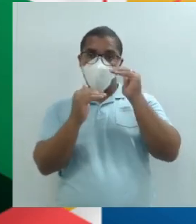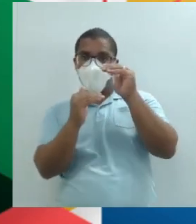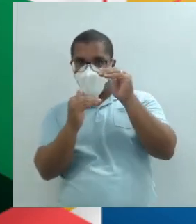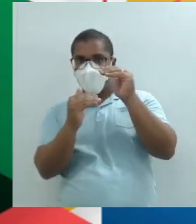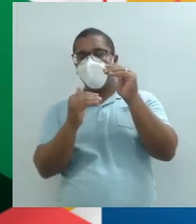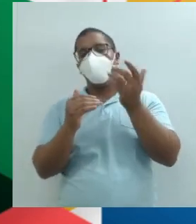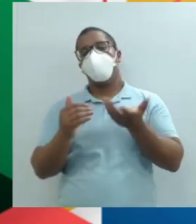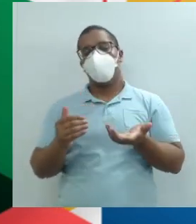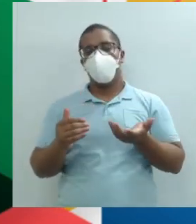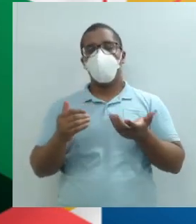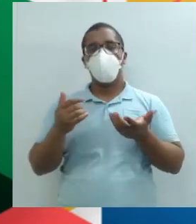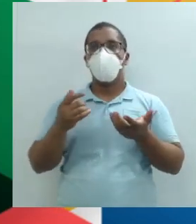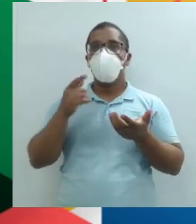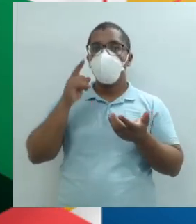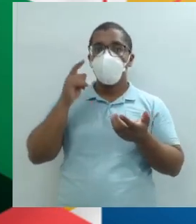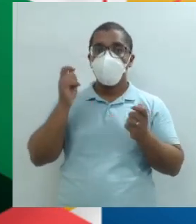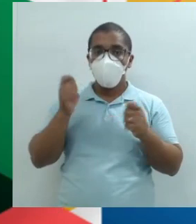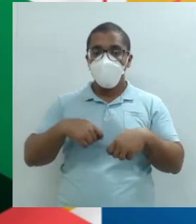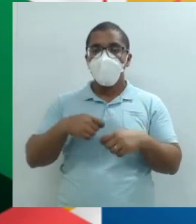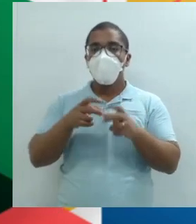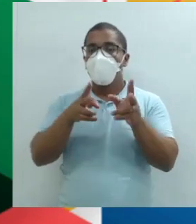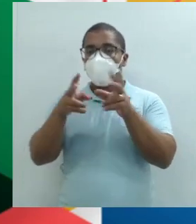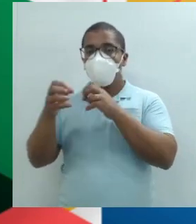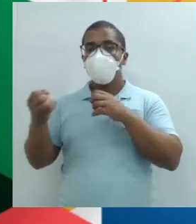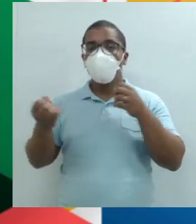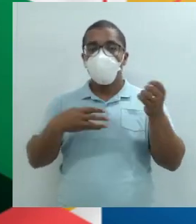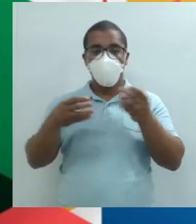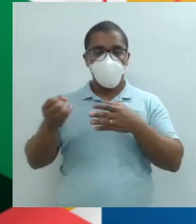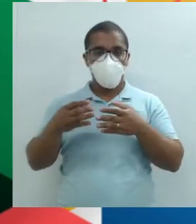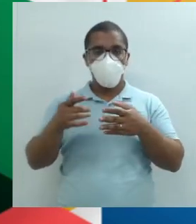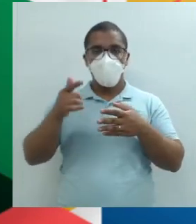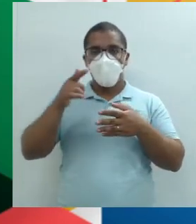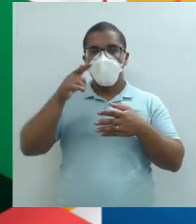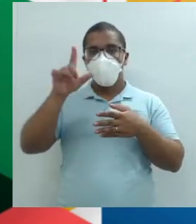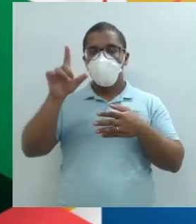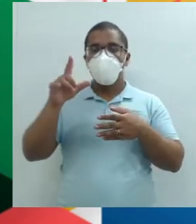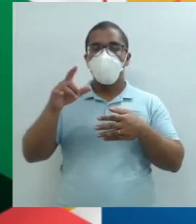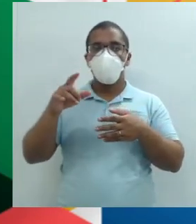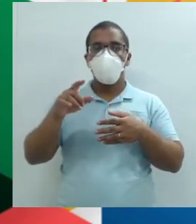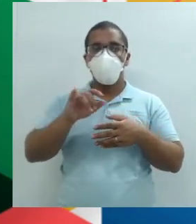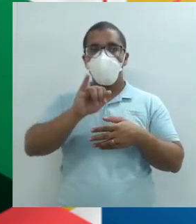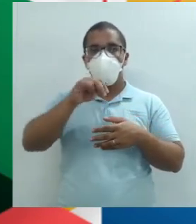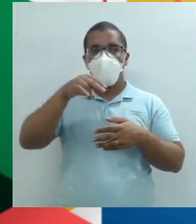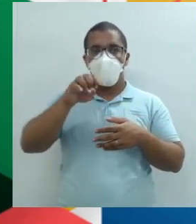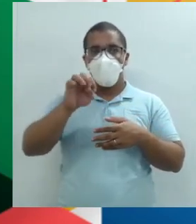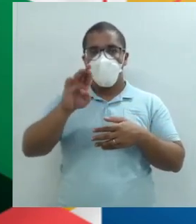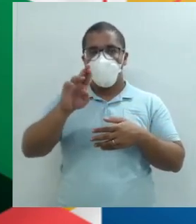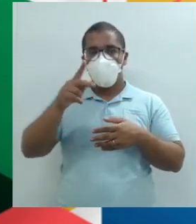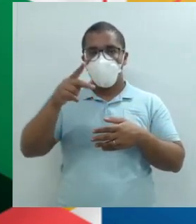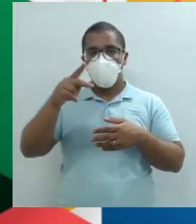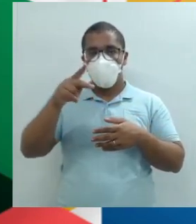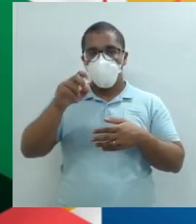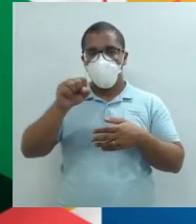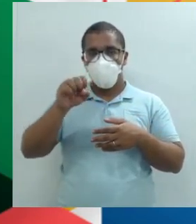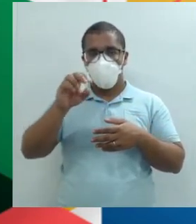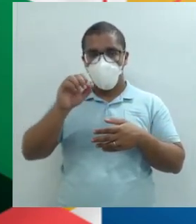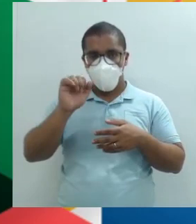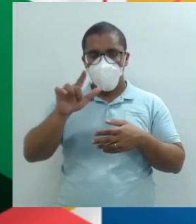habilidade de ver a inovação, entre outras coisas. Outra, ó, interpessoal, responsabilidade,